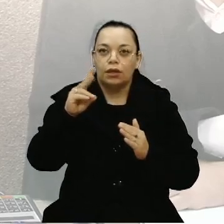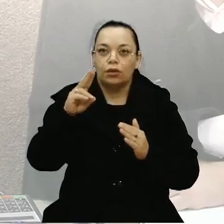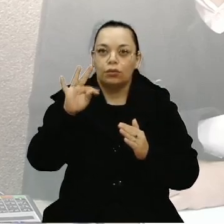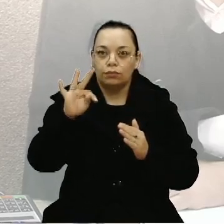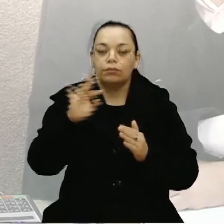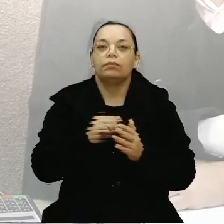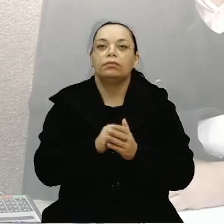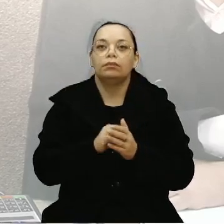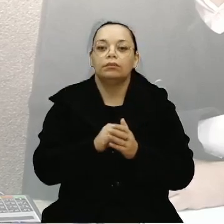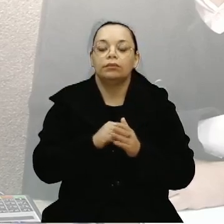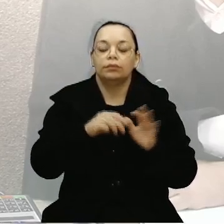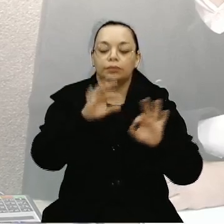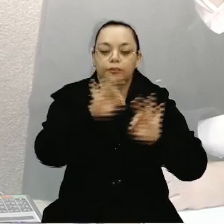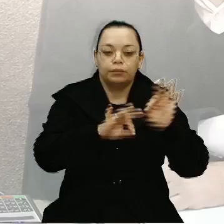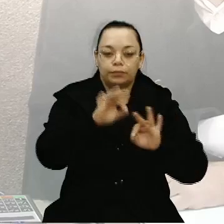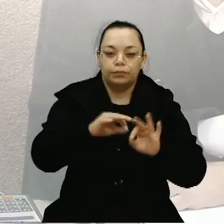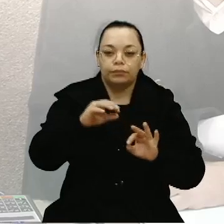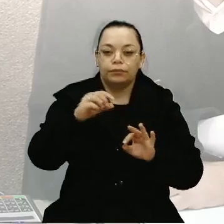projeto de lei número